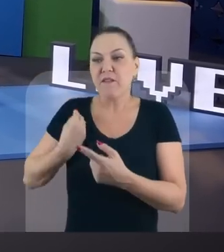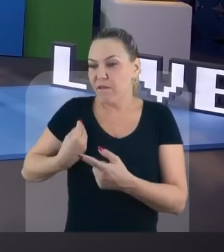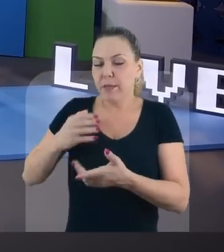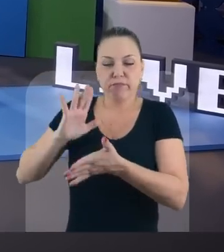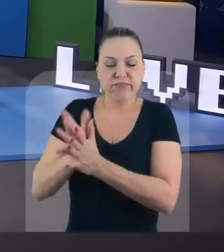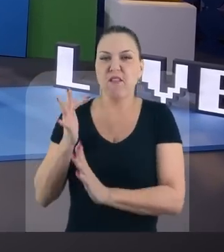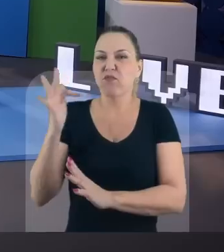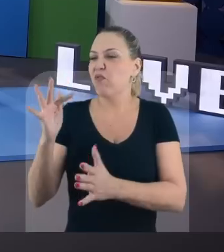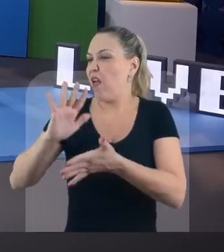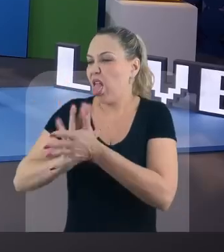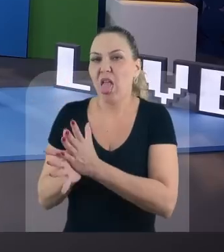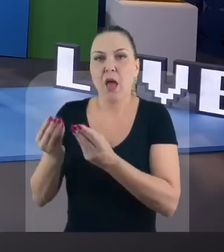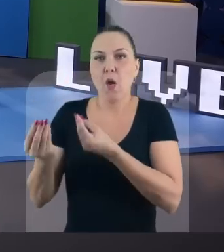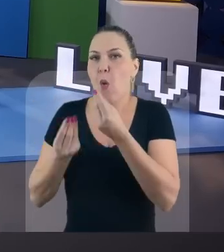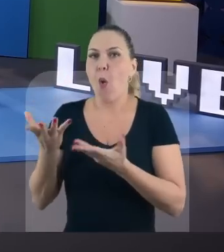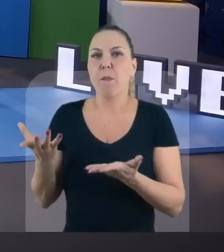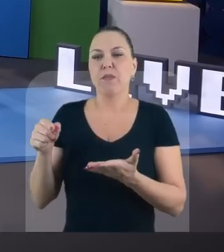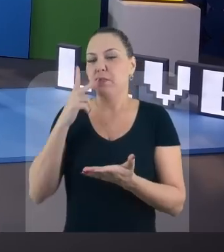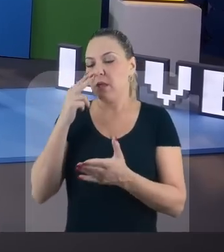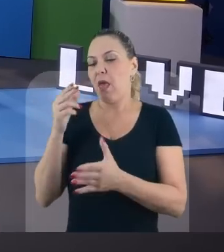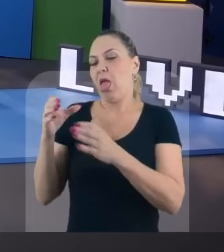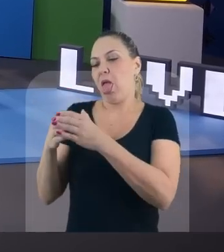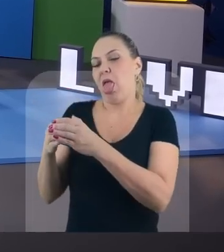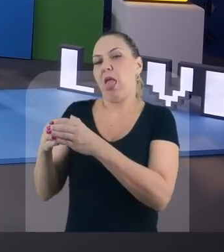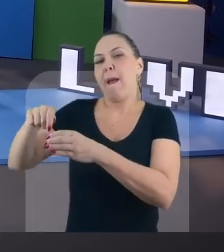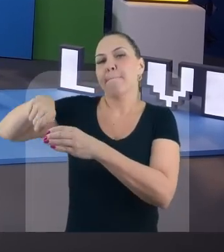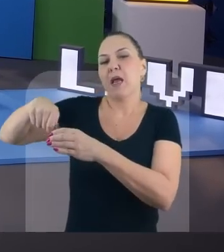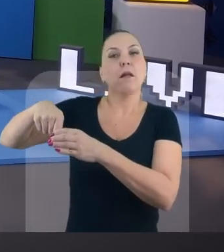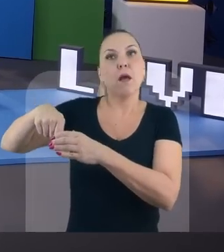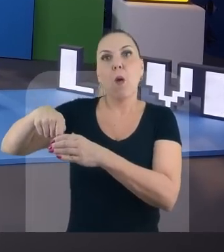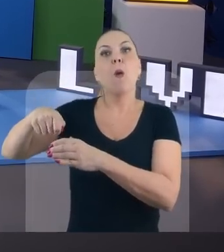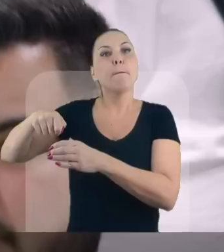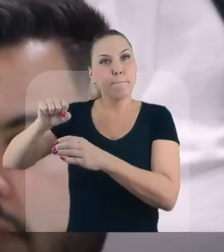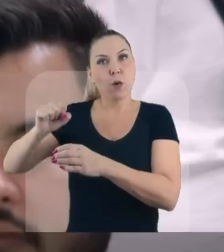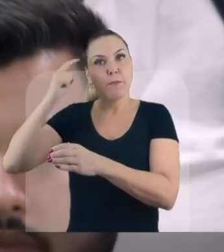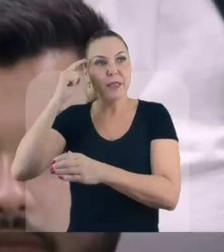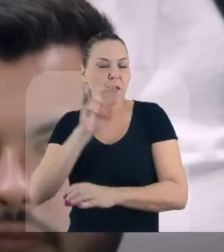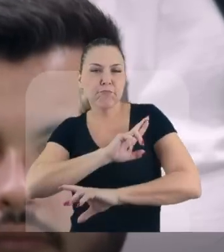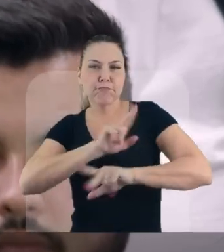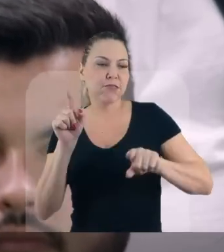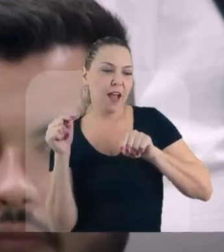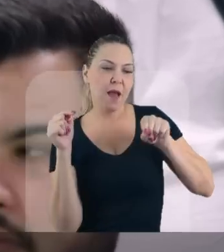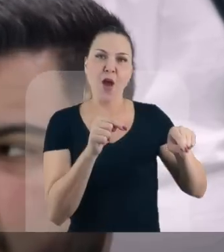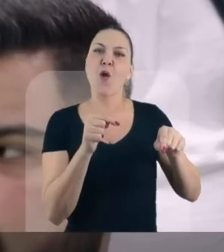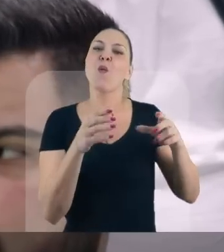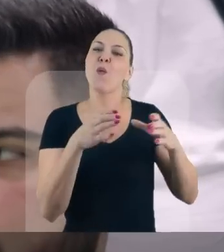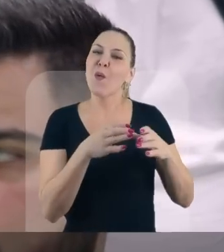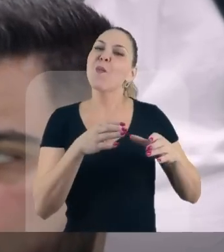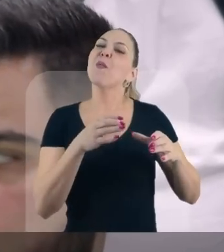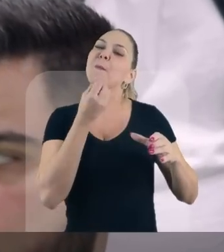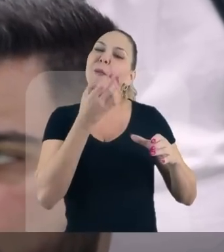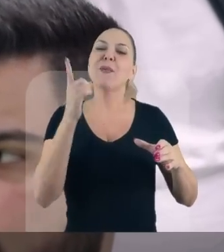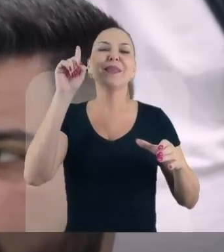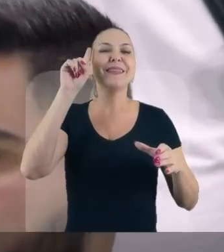a tua família, com o teu futuro. Resumindo, você não precisa seguir a patotinha, você pode pensar diferente, pode pensar fora da caixa, né? E pensar diferente é